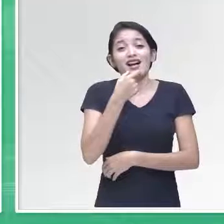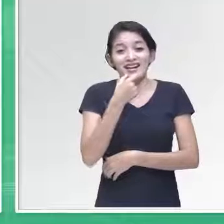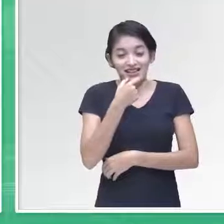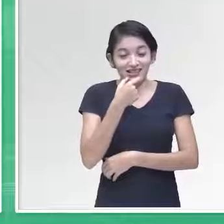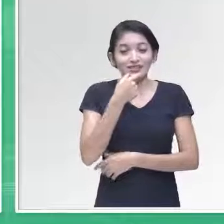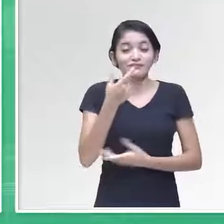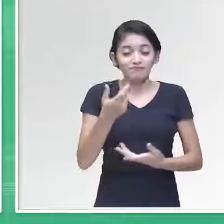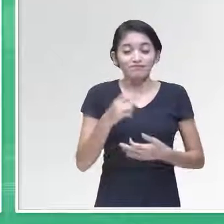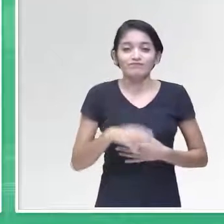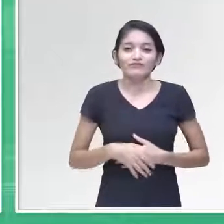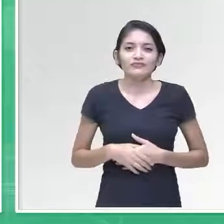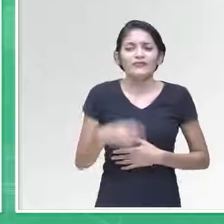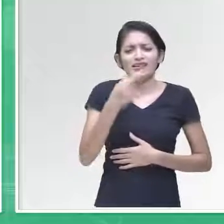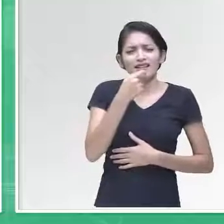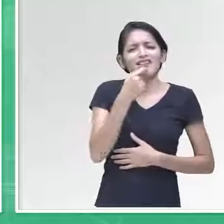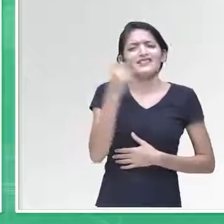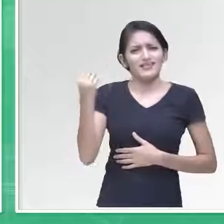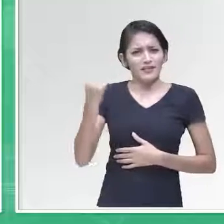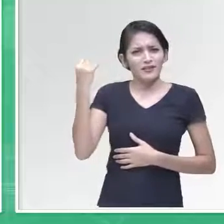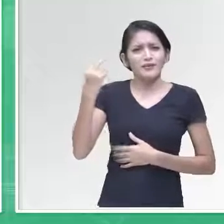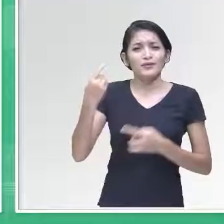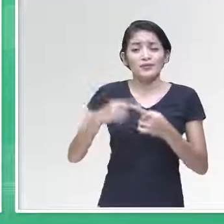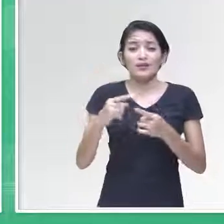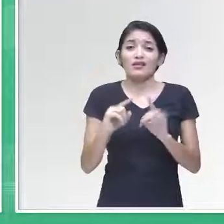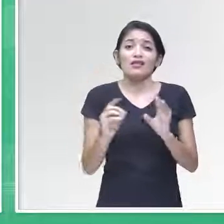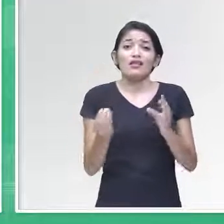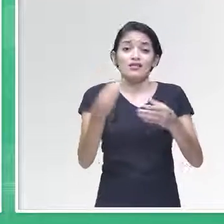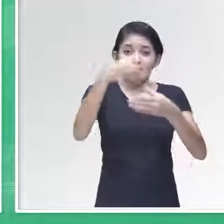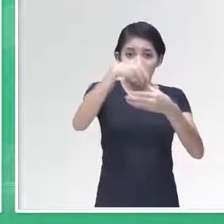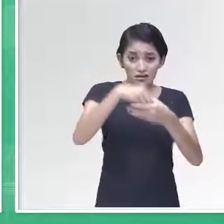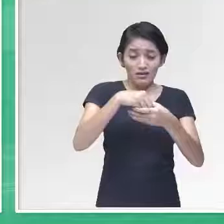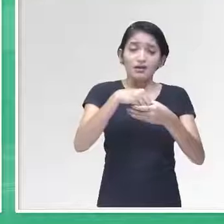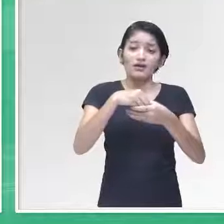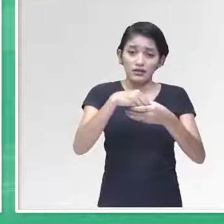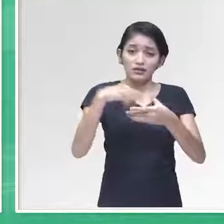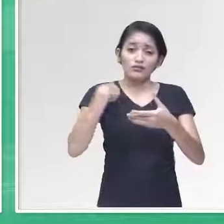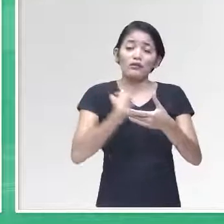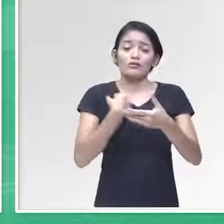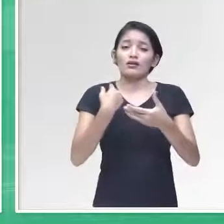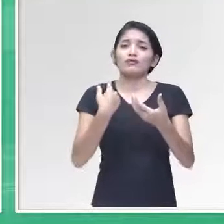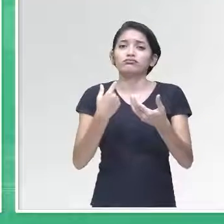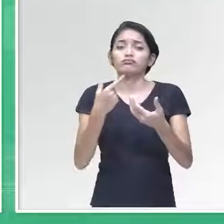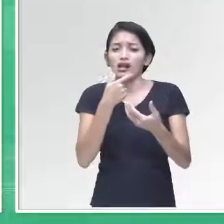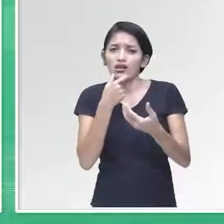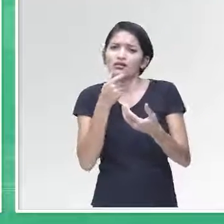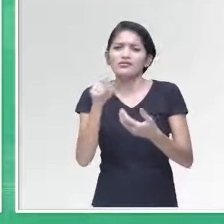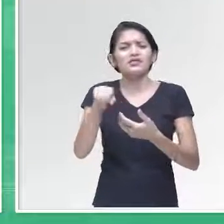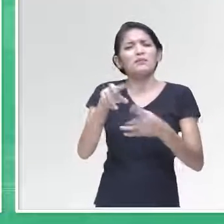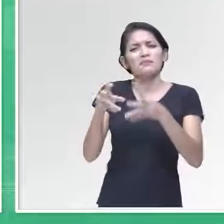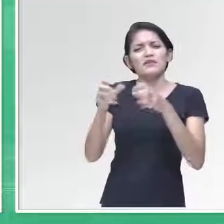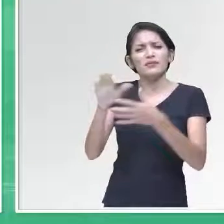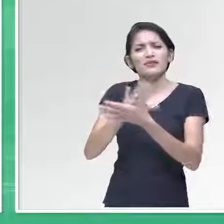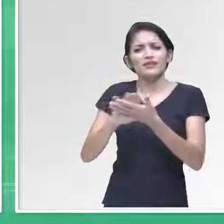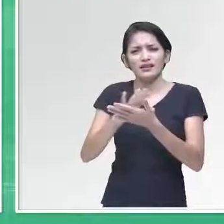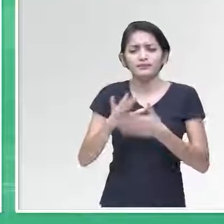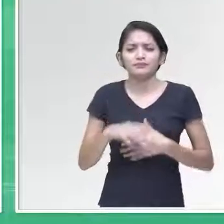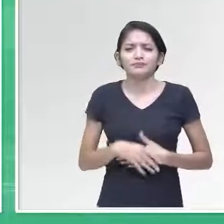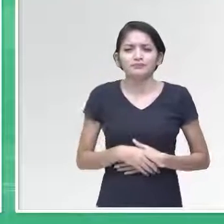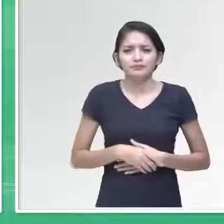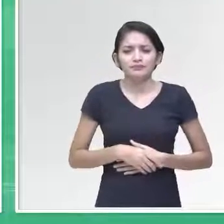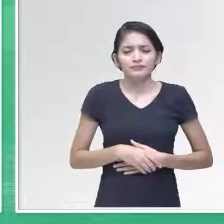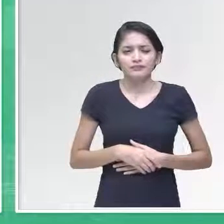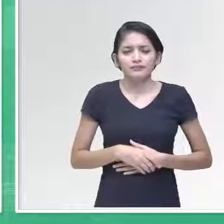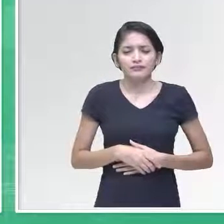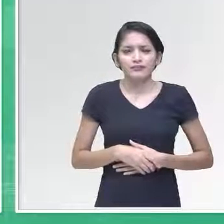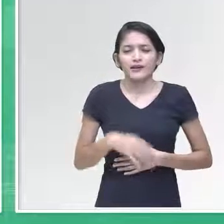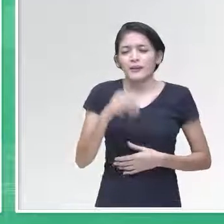língua inglesa, ela é super importante porque ela está inserida na nossa língua, sem você perceber, né? Ô